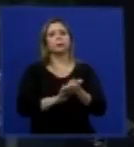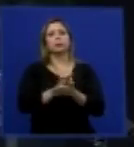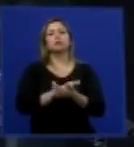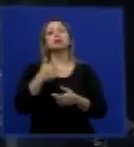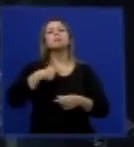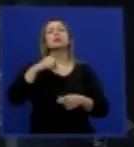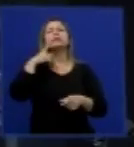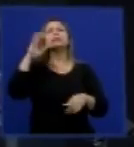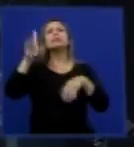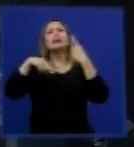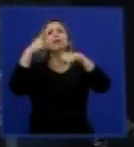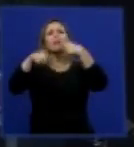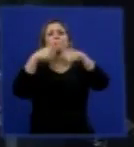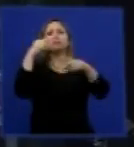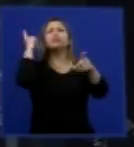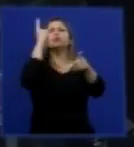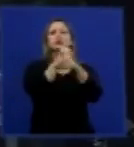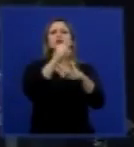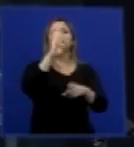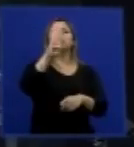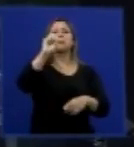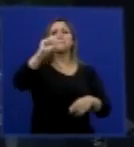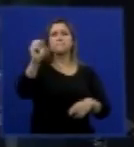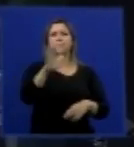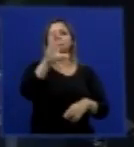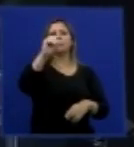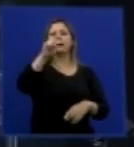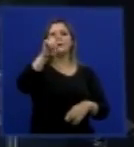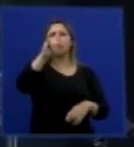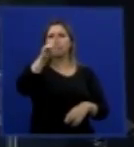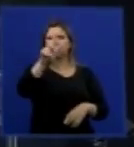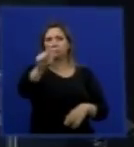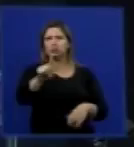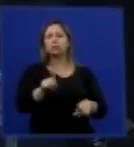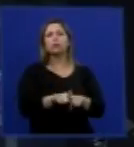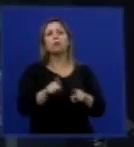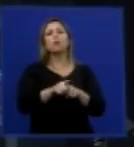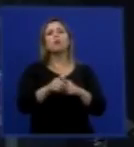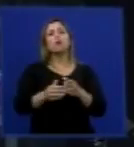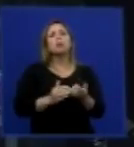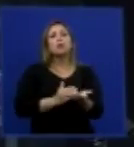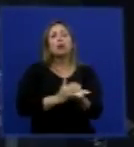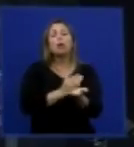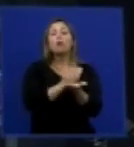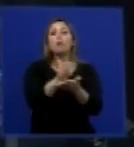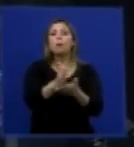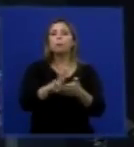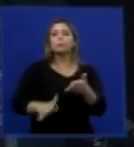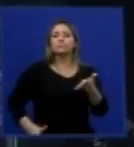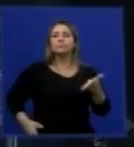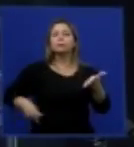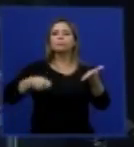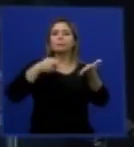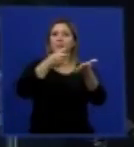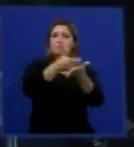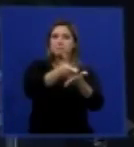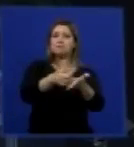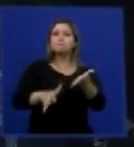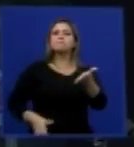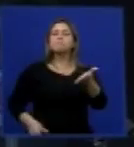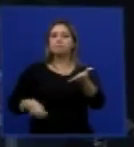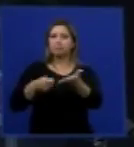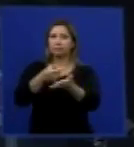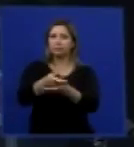empresa chamada BS coe a qual eu não conhecia passara remunerar alguns dos nossos